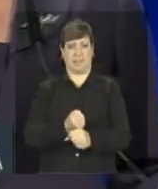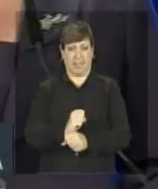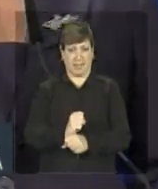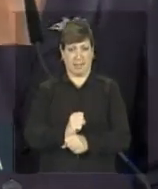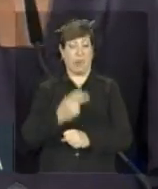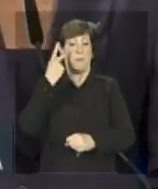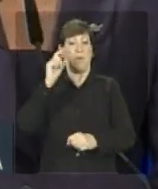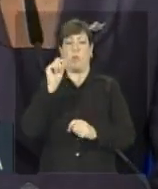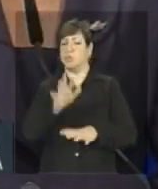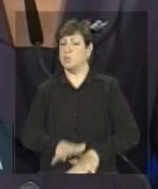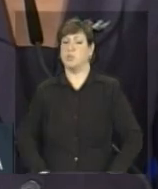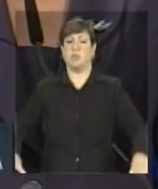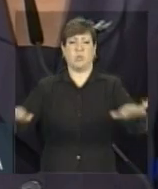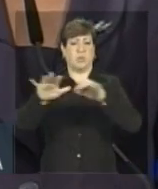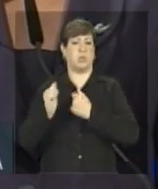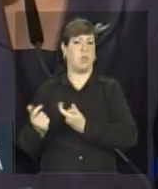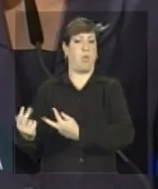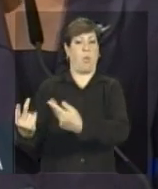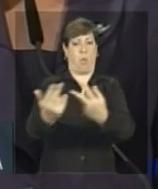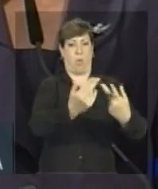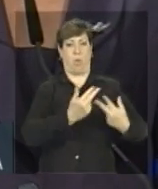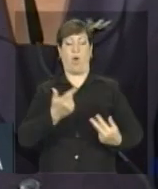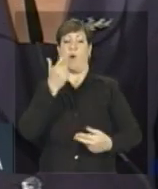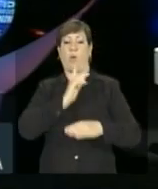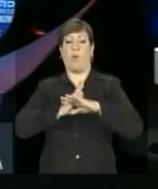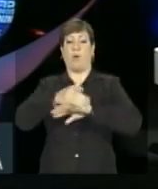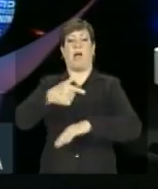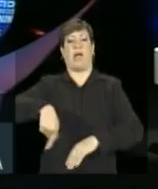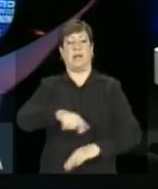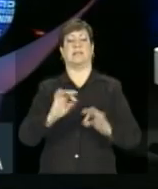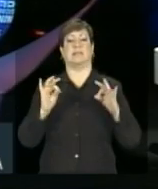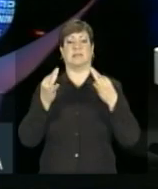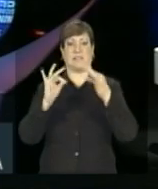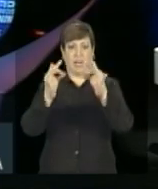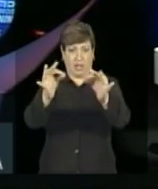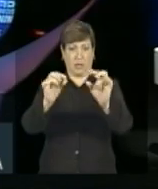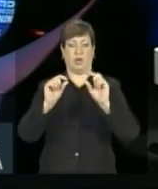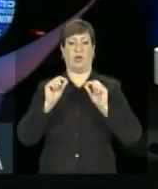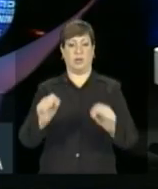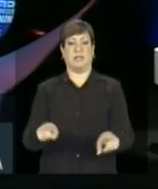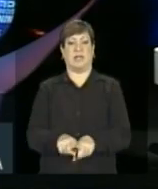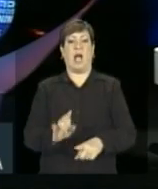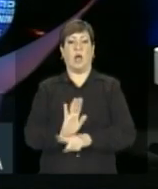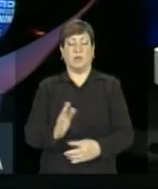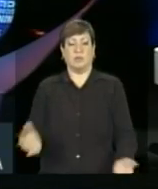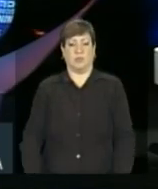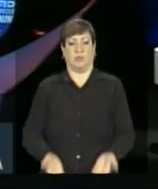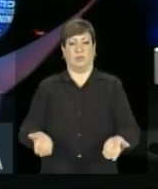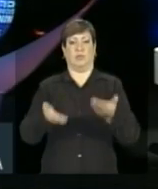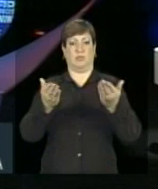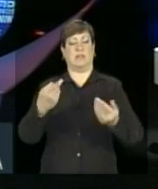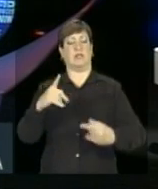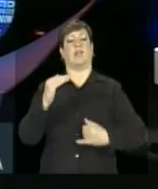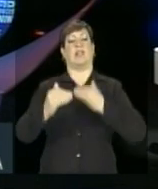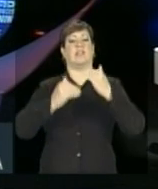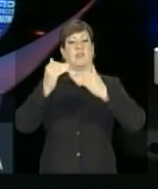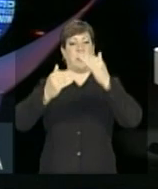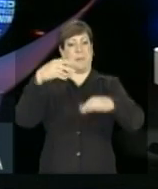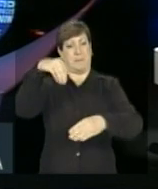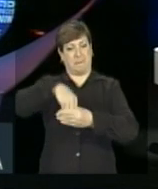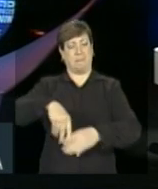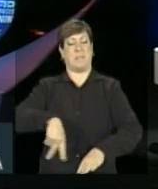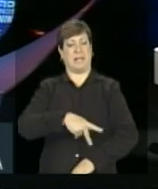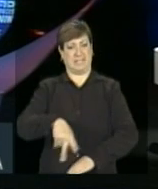por universalizar o acesso a essas tecnologias e estimular seu desenvolvimento no